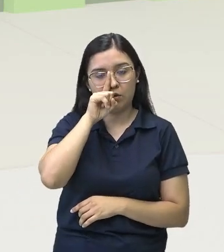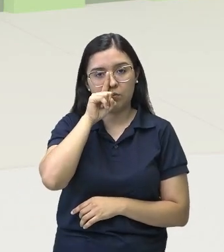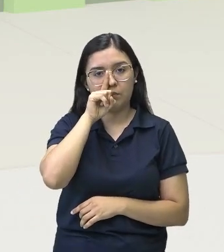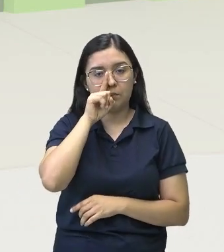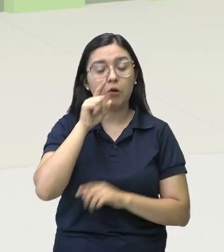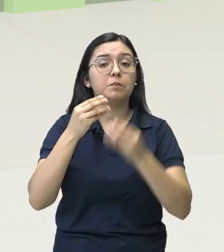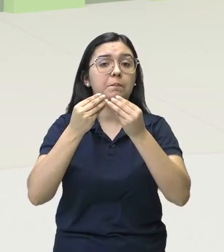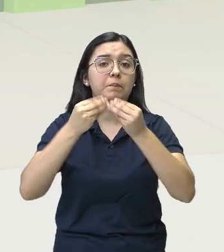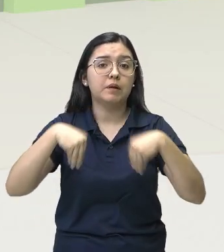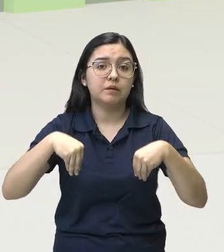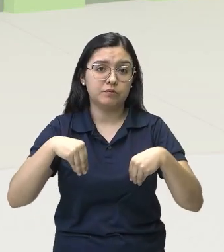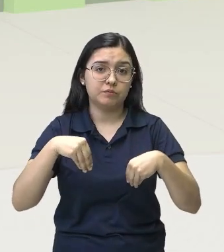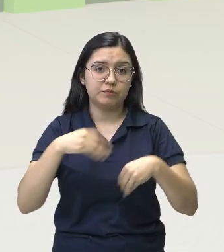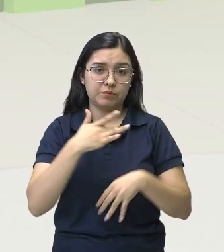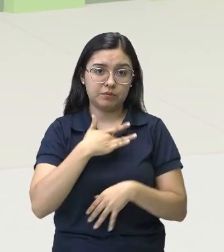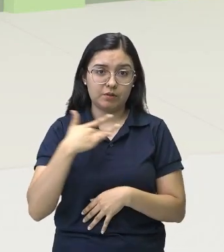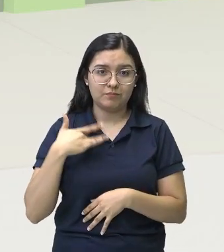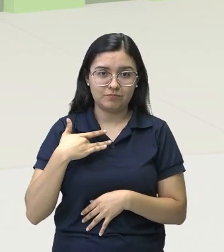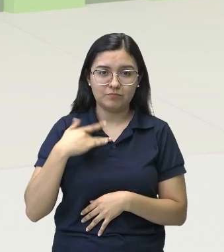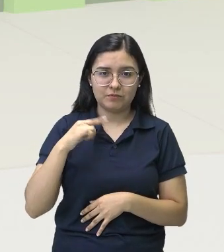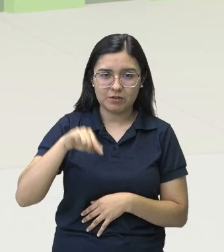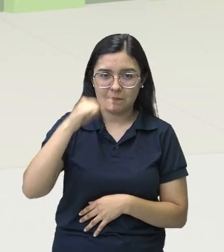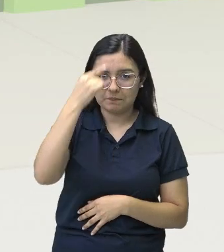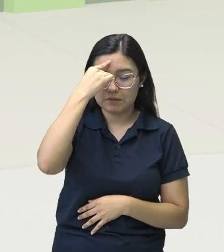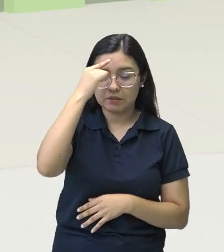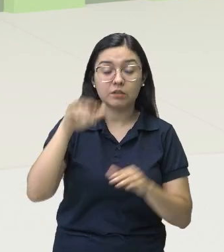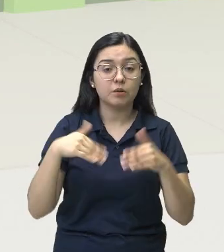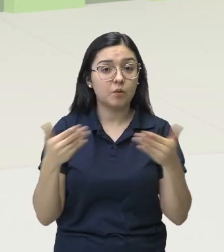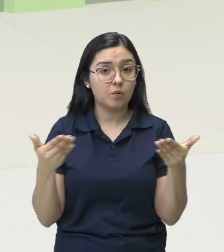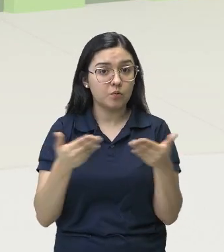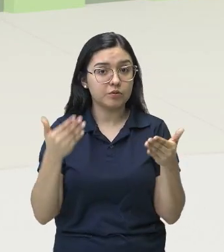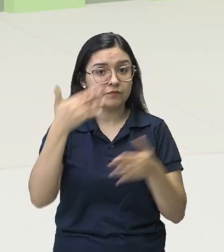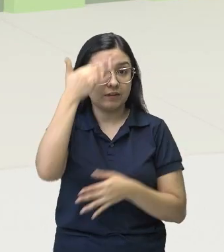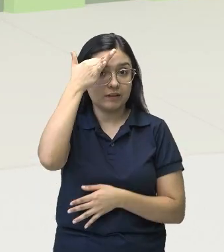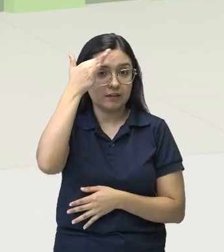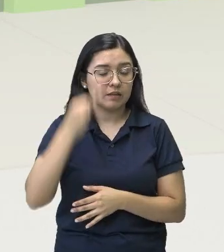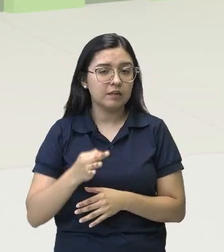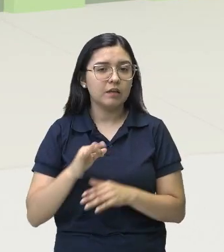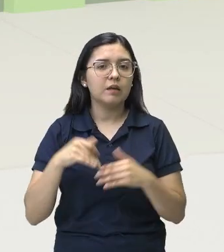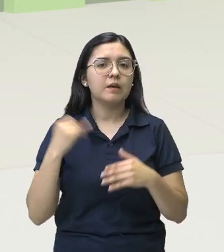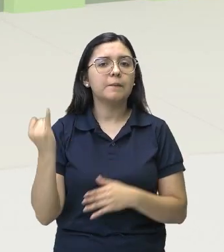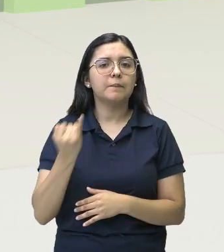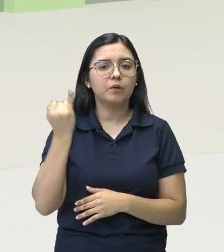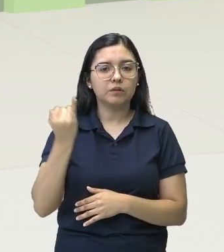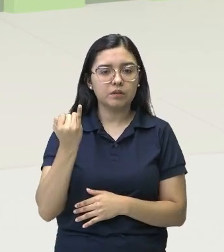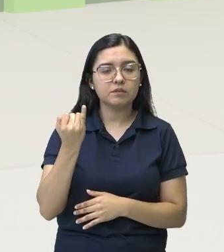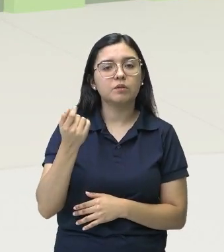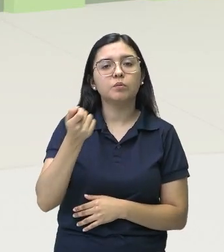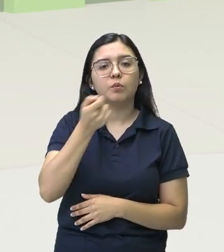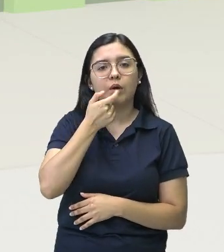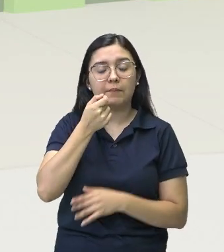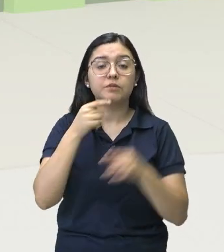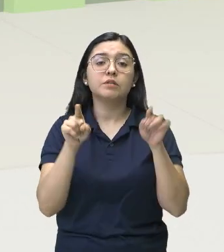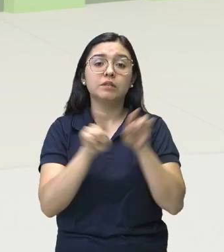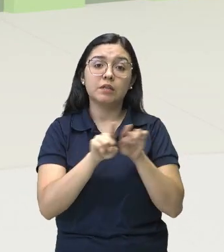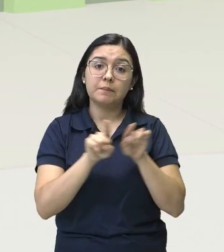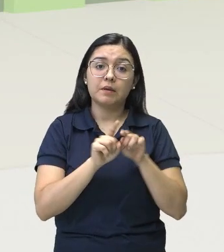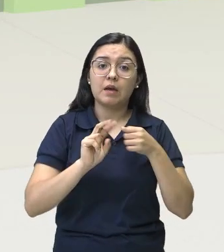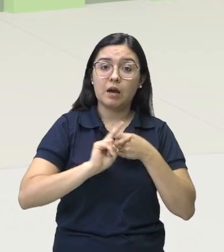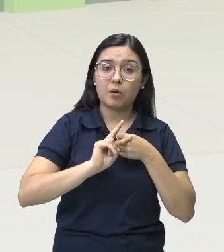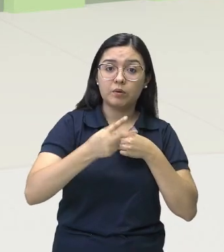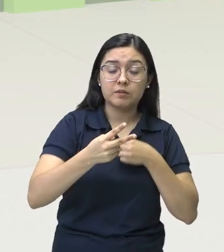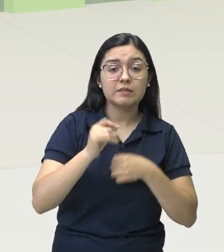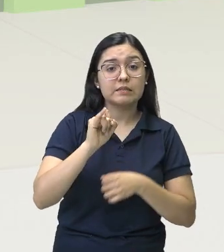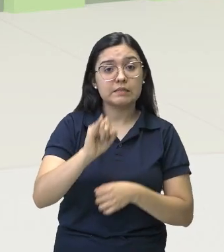para pensar sobre isso? Então, nós vamos entender um pouquinho aí a importância do medicamento e também as consequências